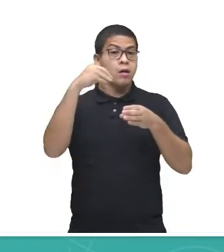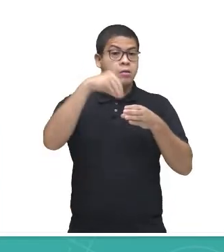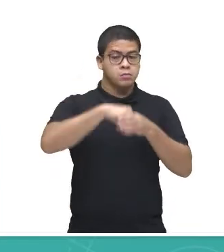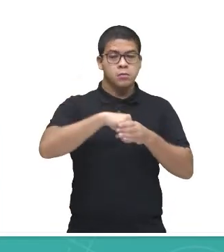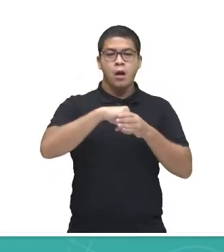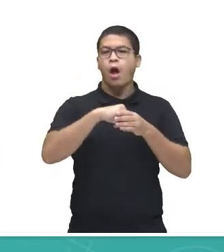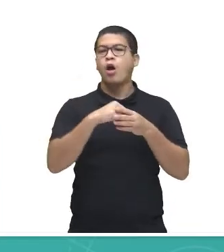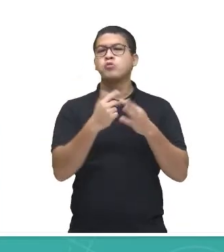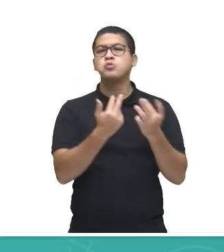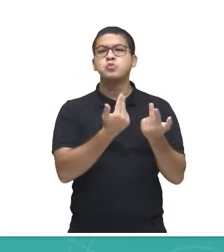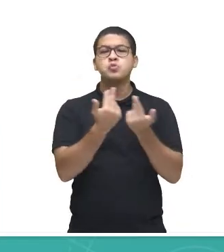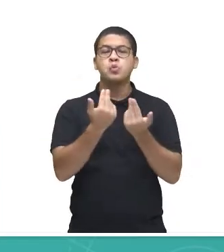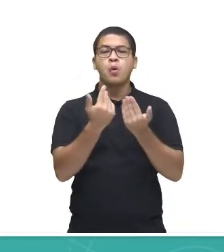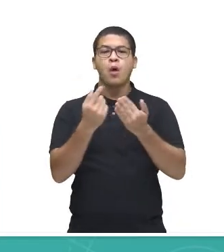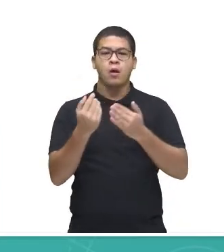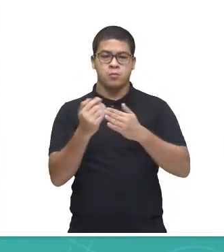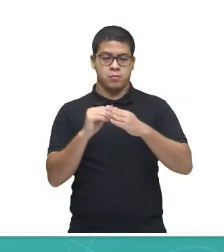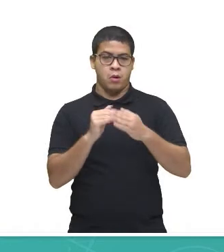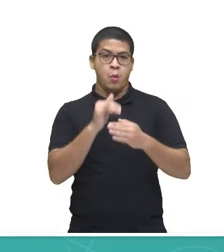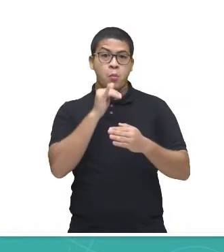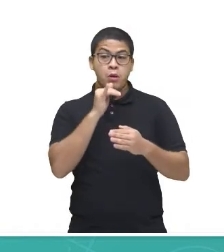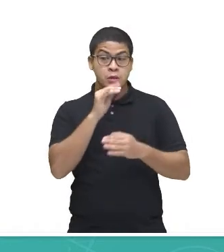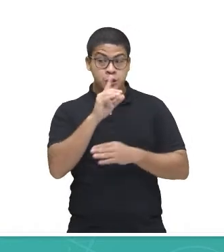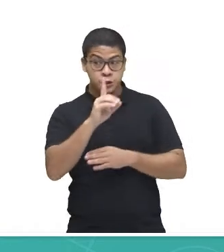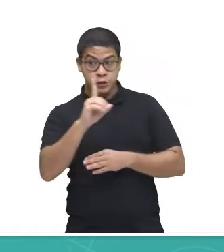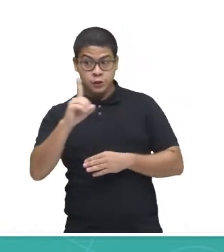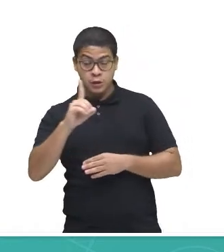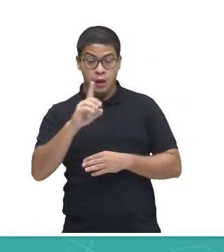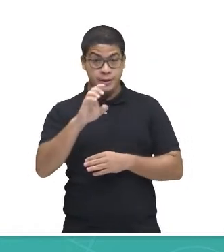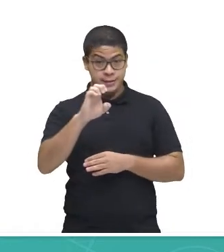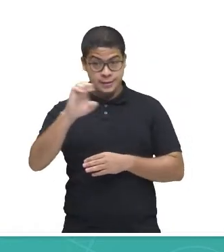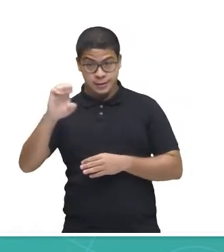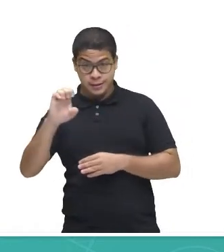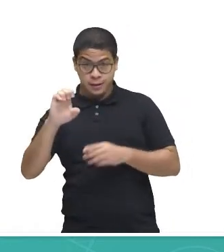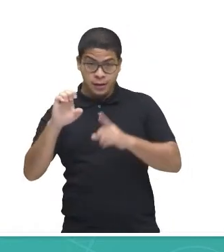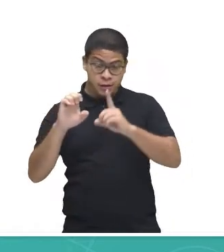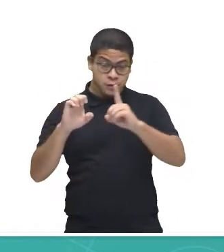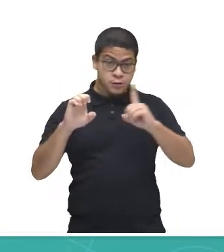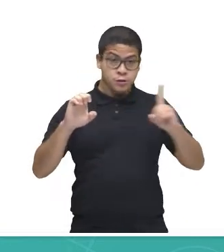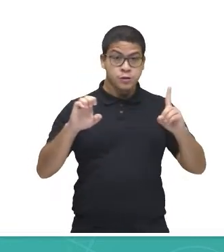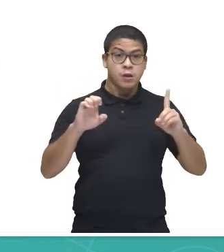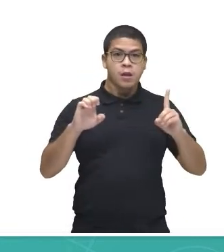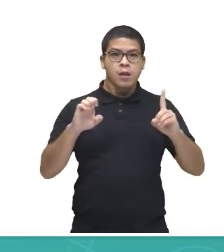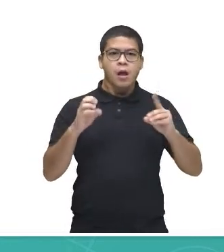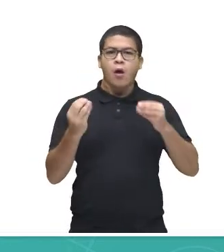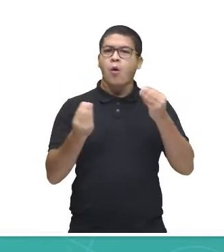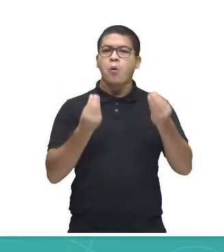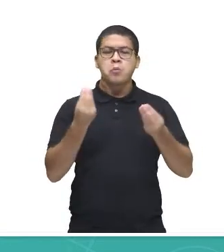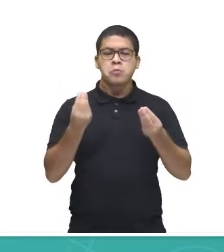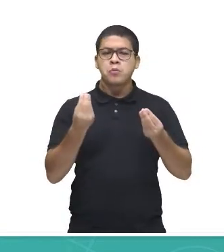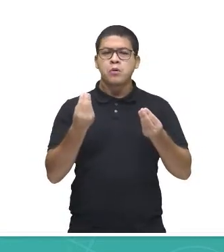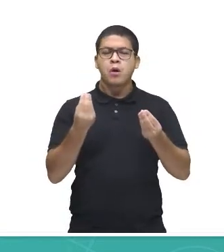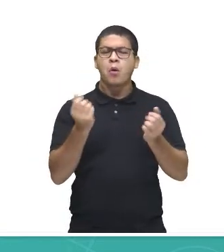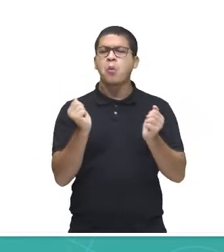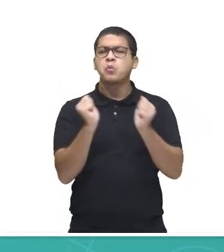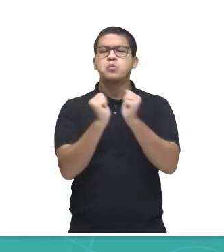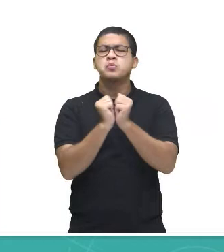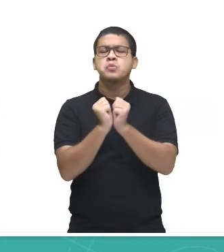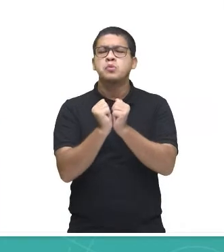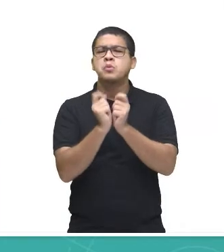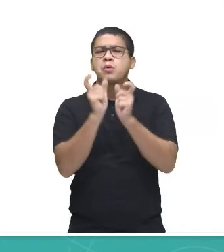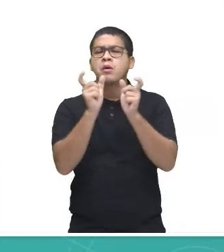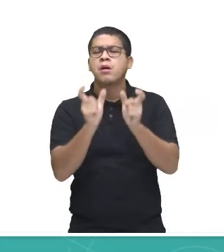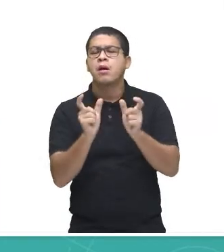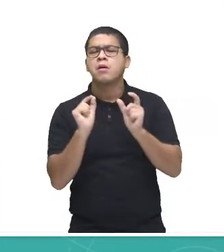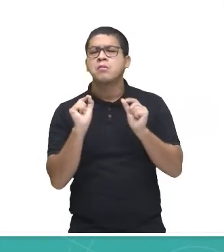lado. Mas vem a dúvida. Pera aí. Se situam do mesmo lado de quem? Pessoal,